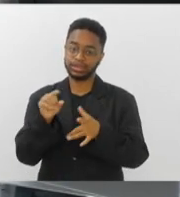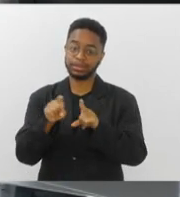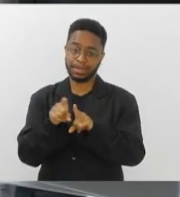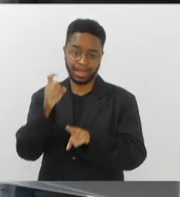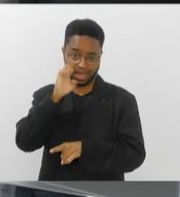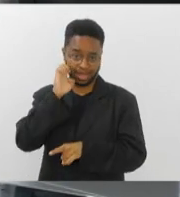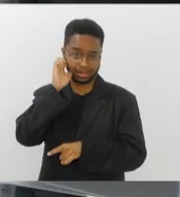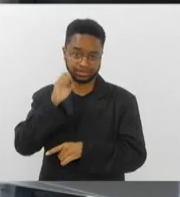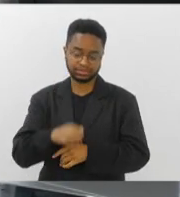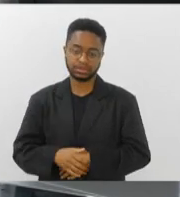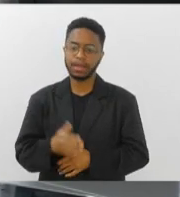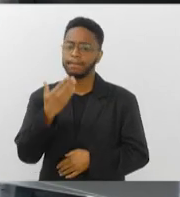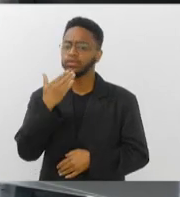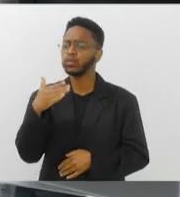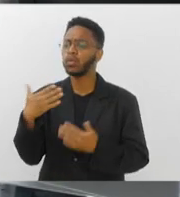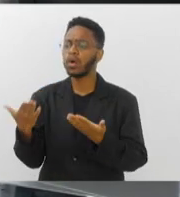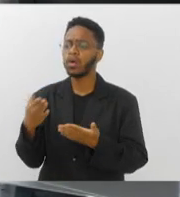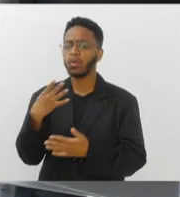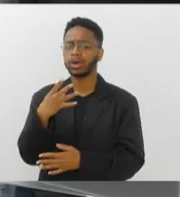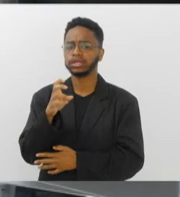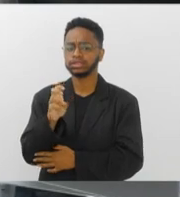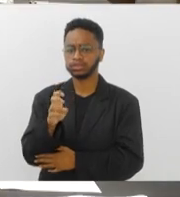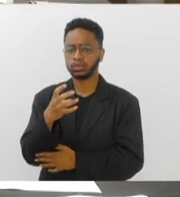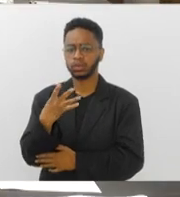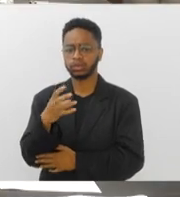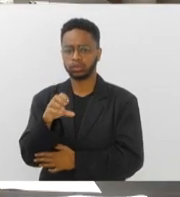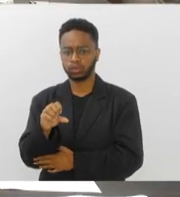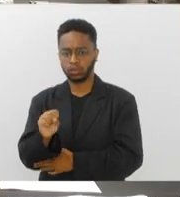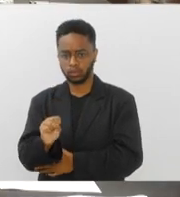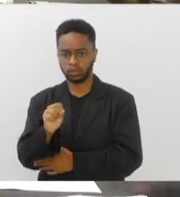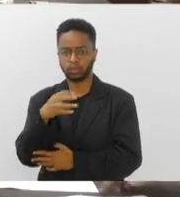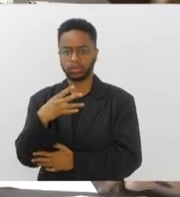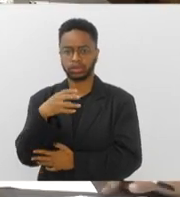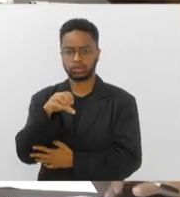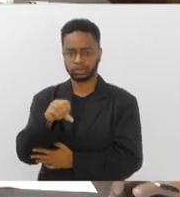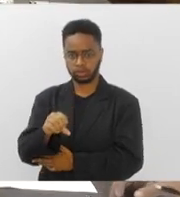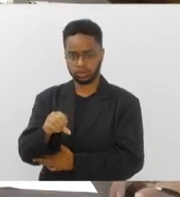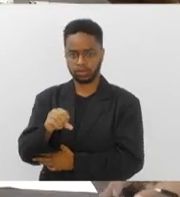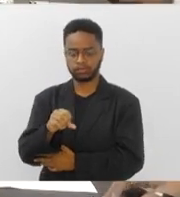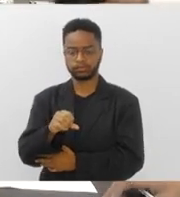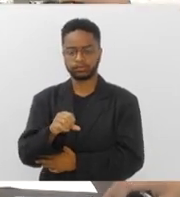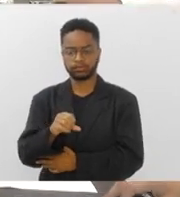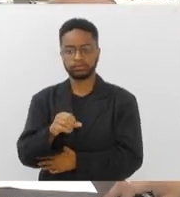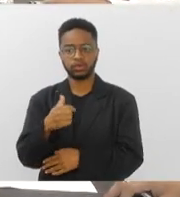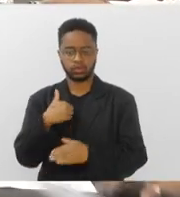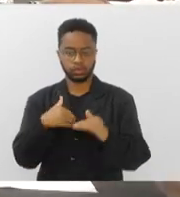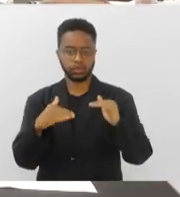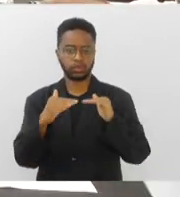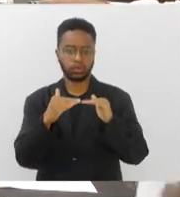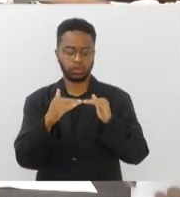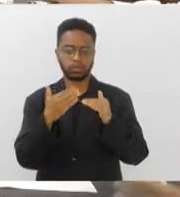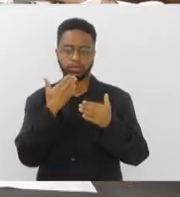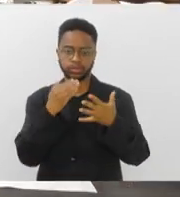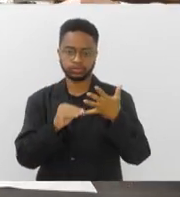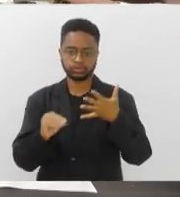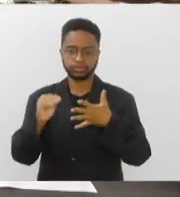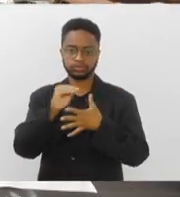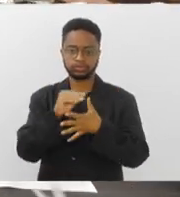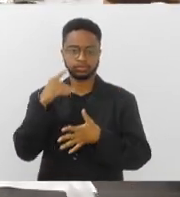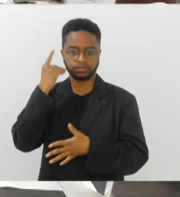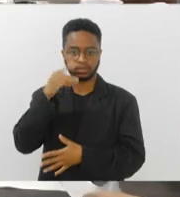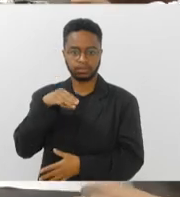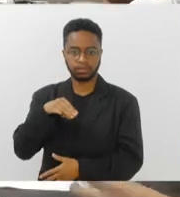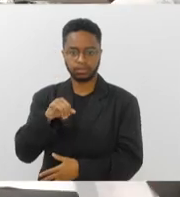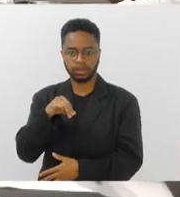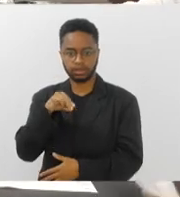Vossa Excelência pediu a inversão? 45, 48, 49. Eu todos defiro, na última página. Defiro o pedido de inversão requerido pelo deputado Miki